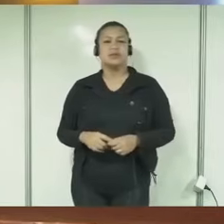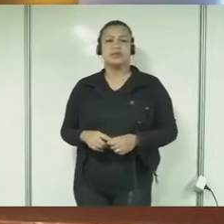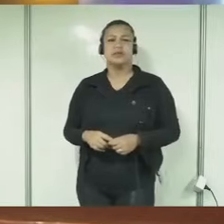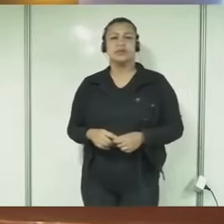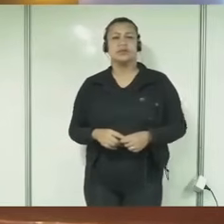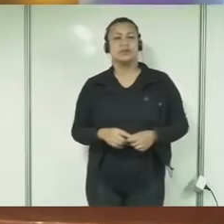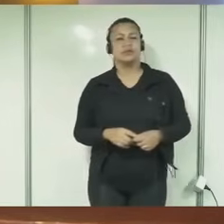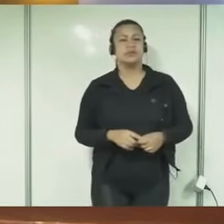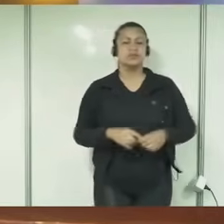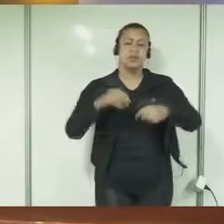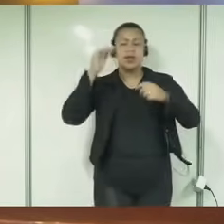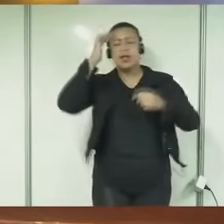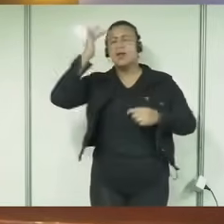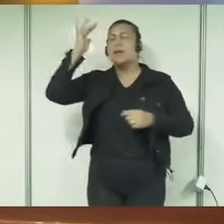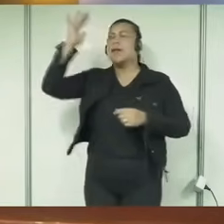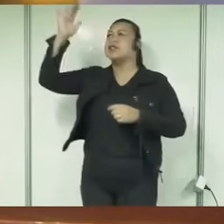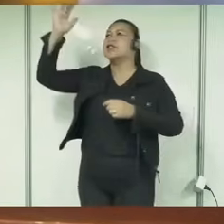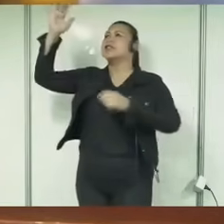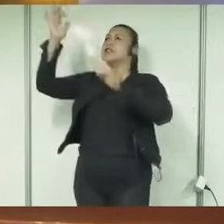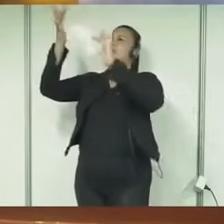amor. Imaginando Jesus